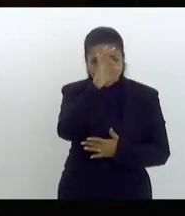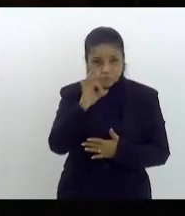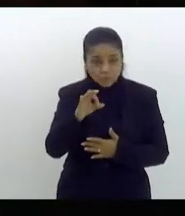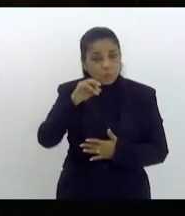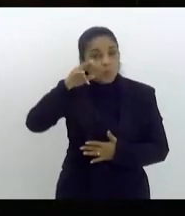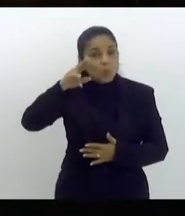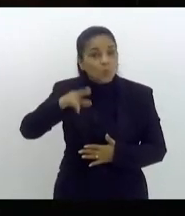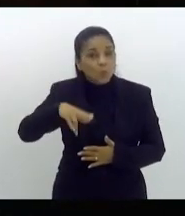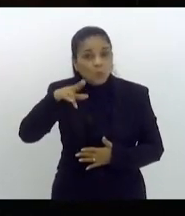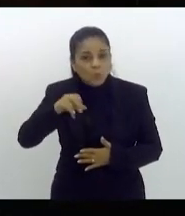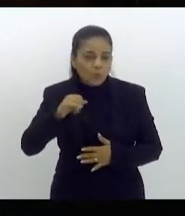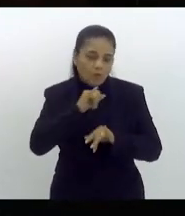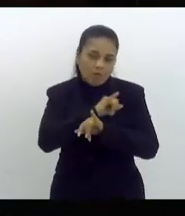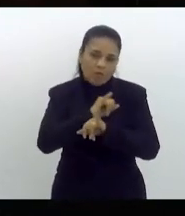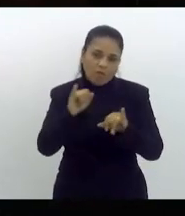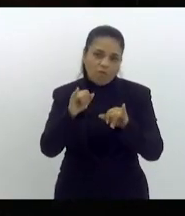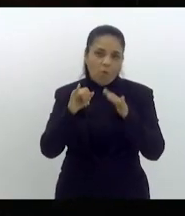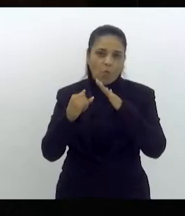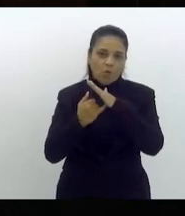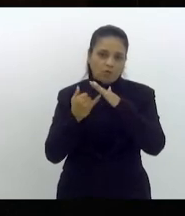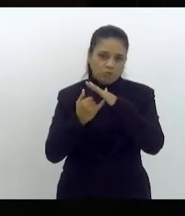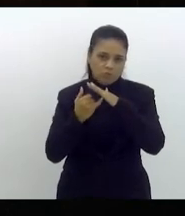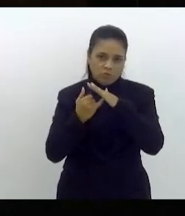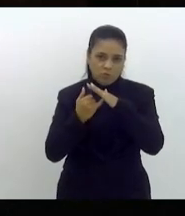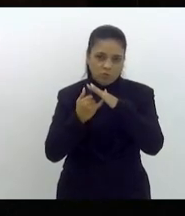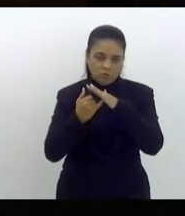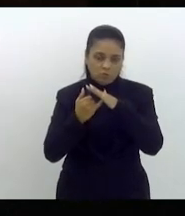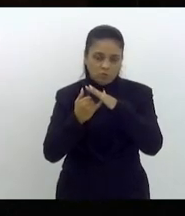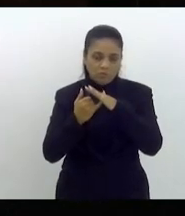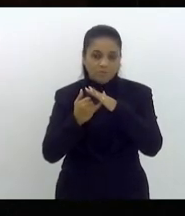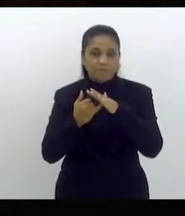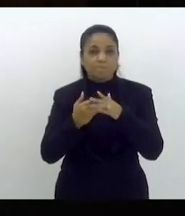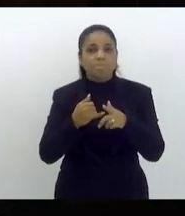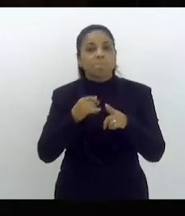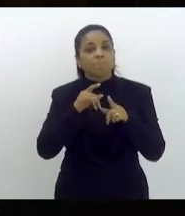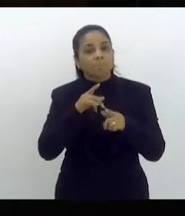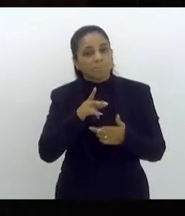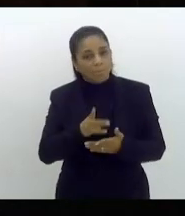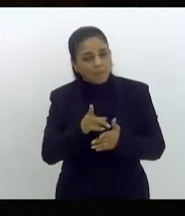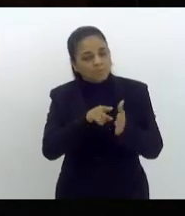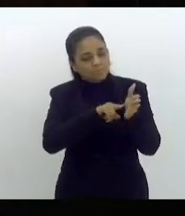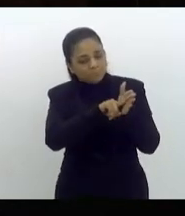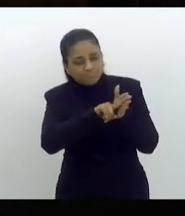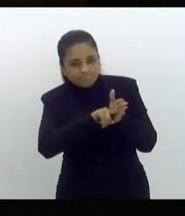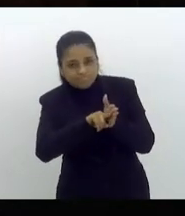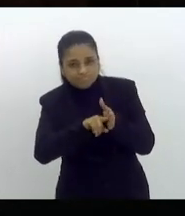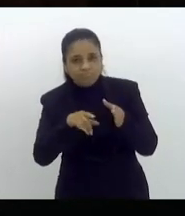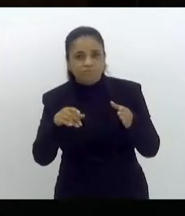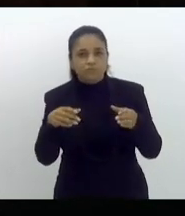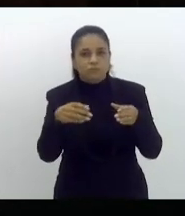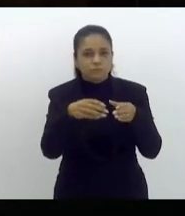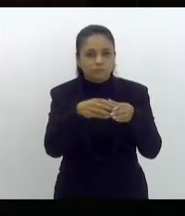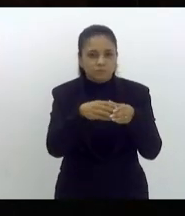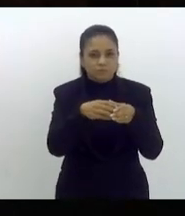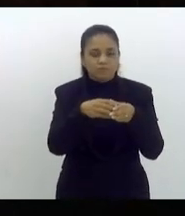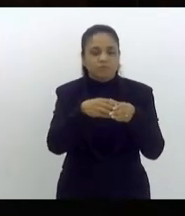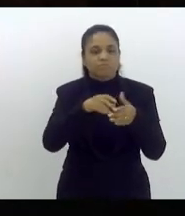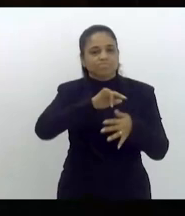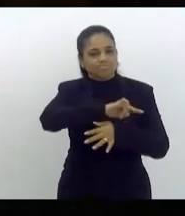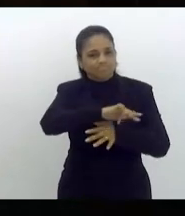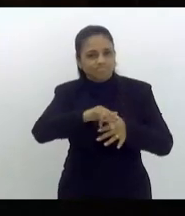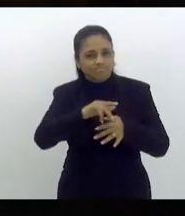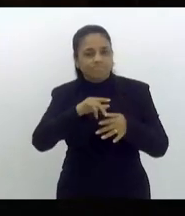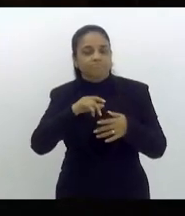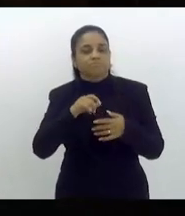se querem formar uma instituição ainda de acordo com o estudo da comissão de diversidade sexual da